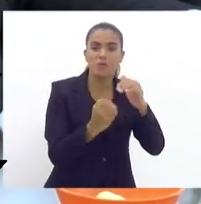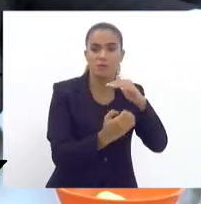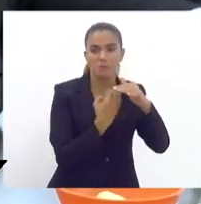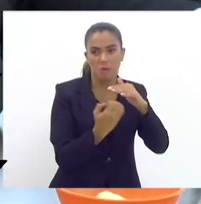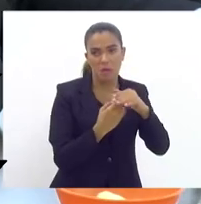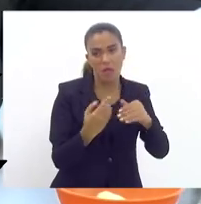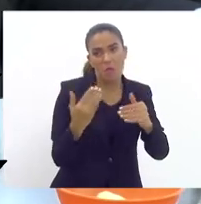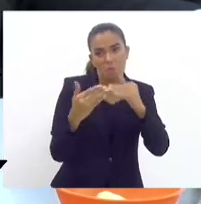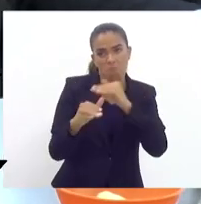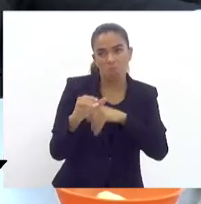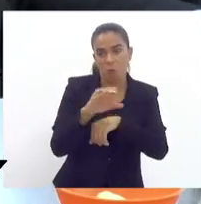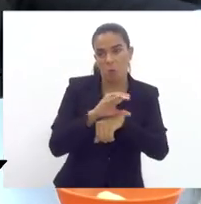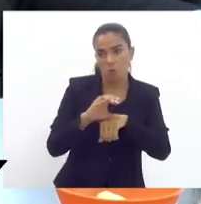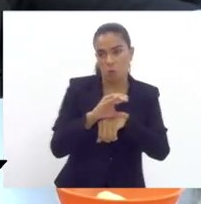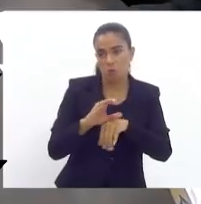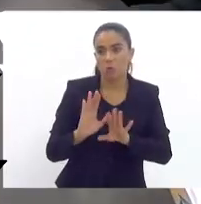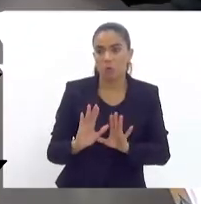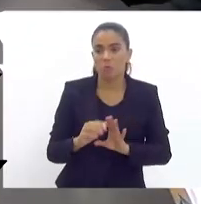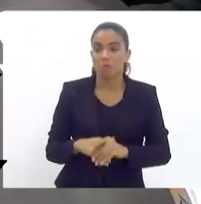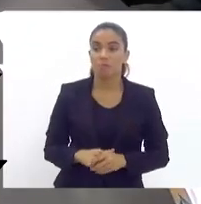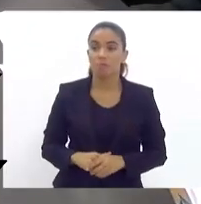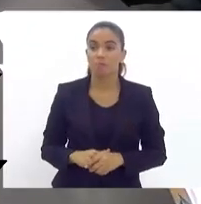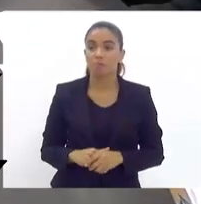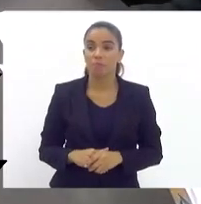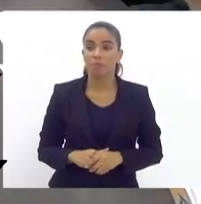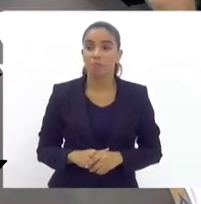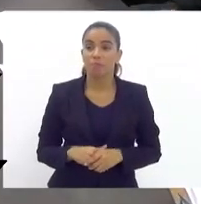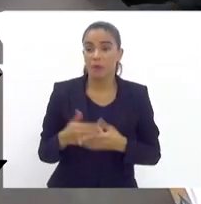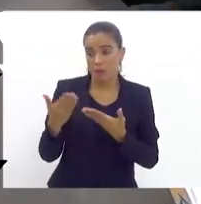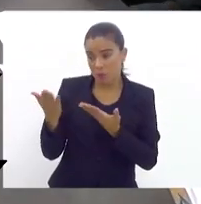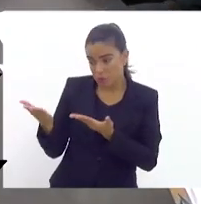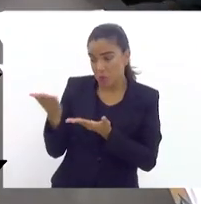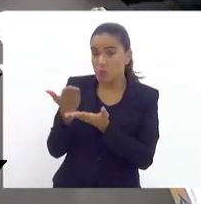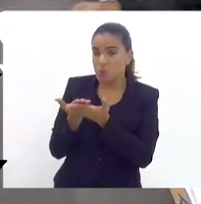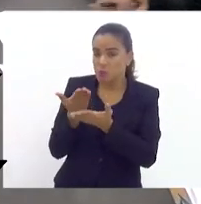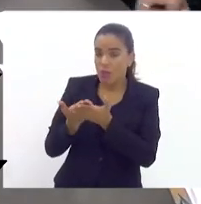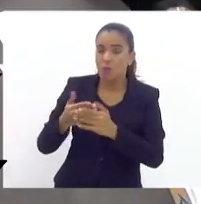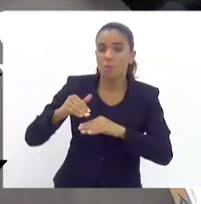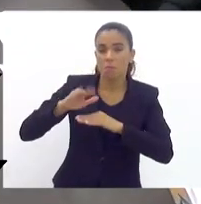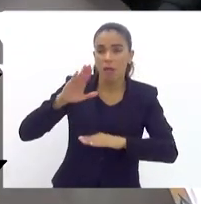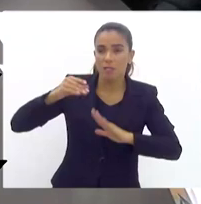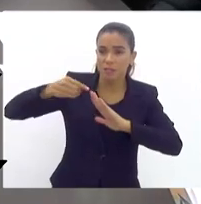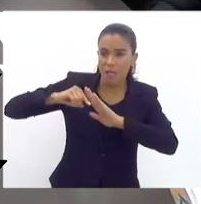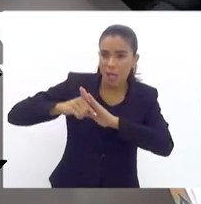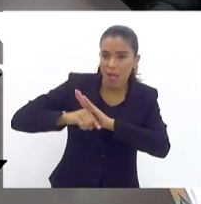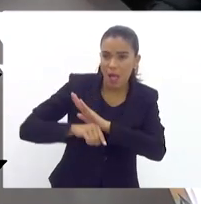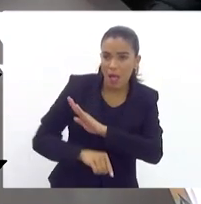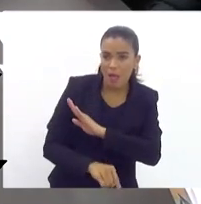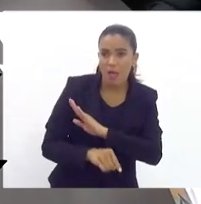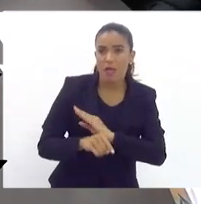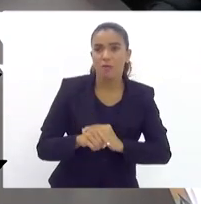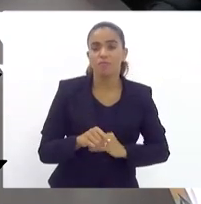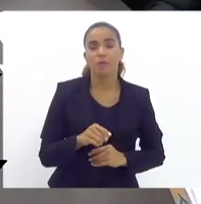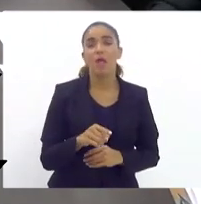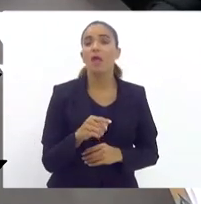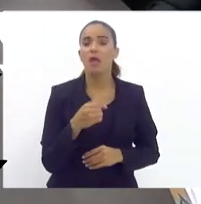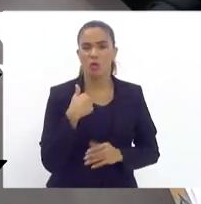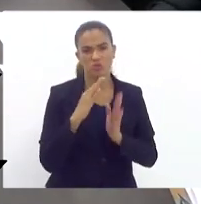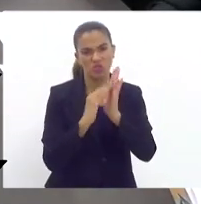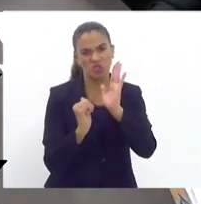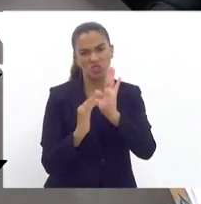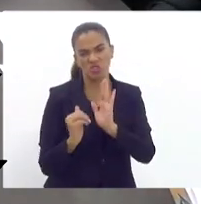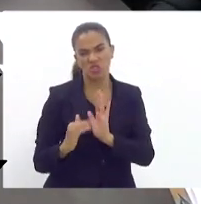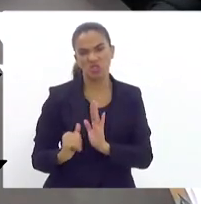pela inconstitucionalidade. Então, em vista do seu estudo mais aprofundado, eu retiro isso. Depois a gente